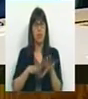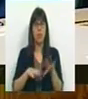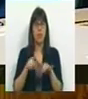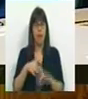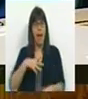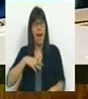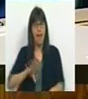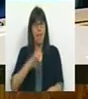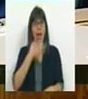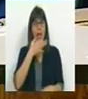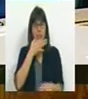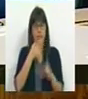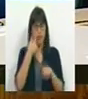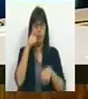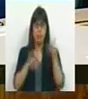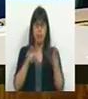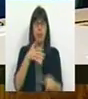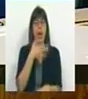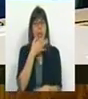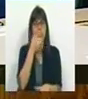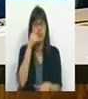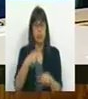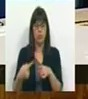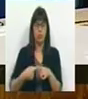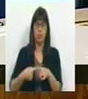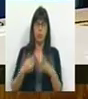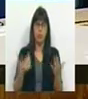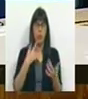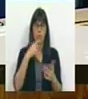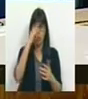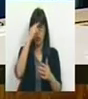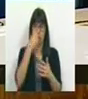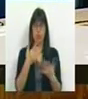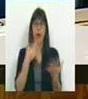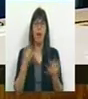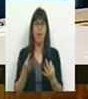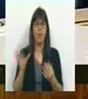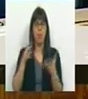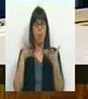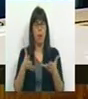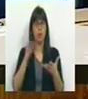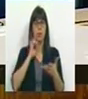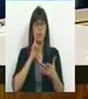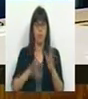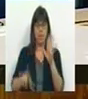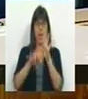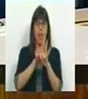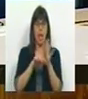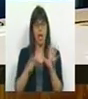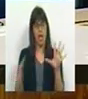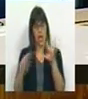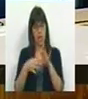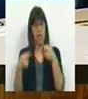faz querendo, faz-se com pessoas motivadas e com muito esforço e, naturalmente, com uma ajuda preciosa da legislação